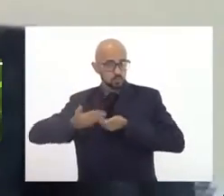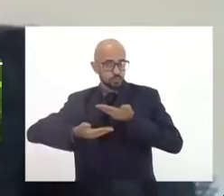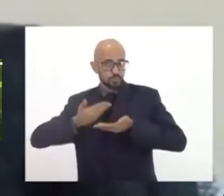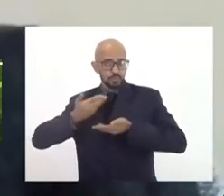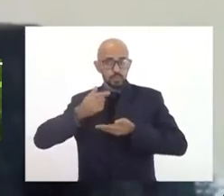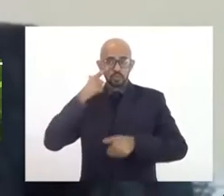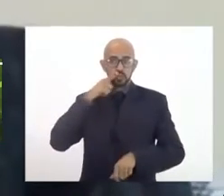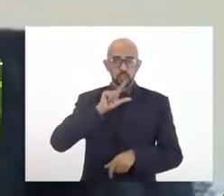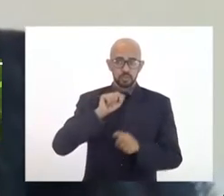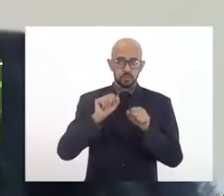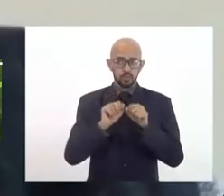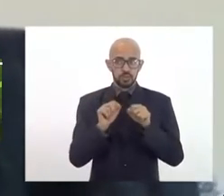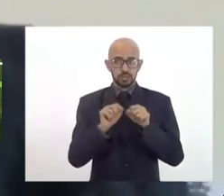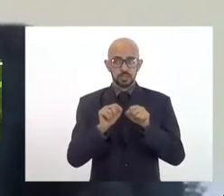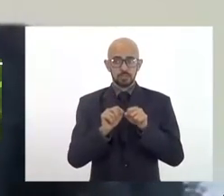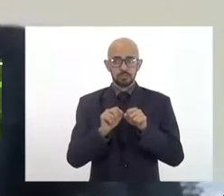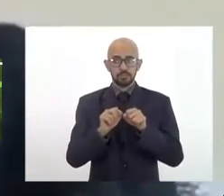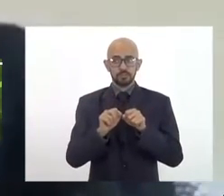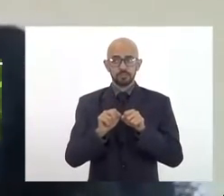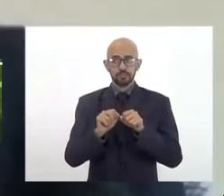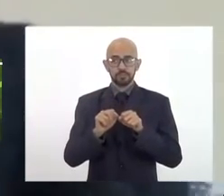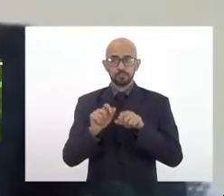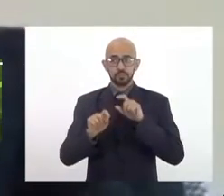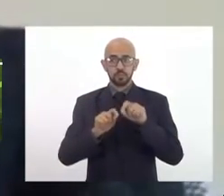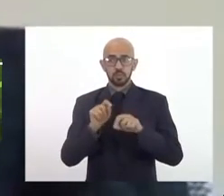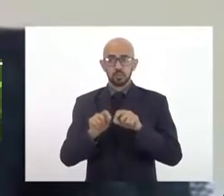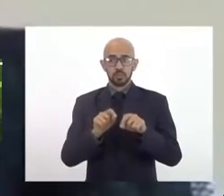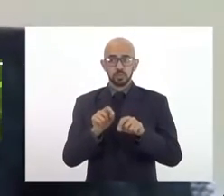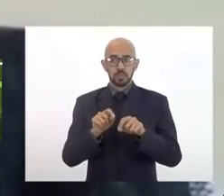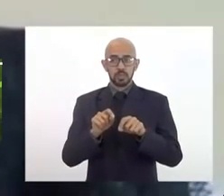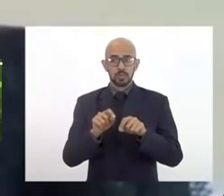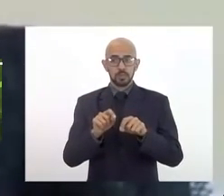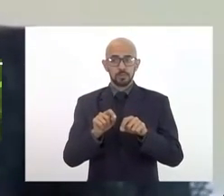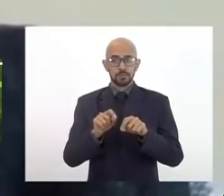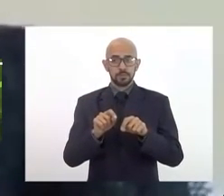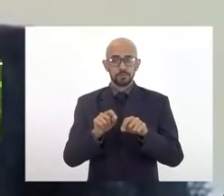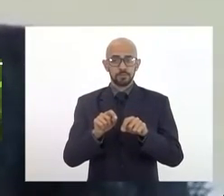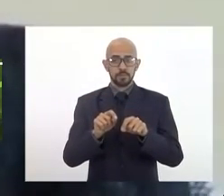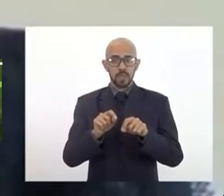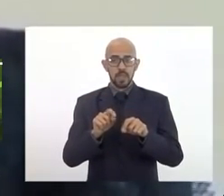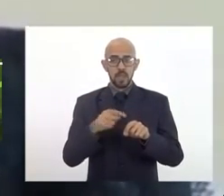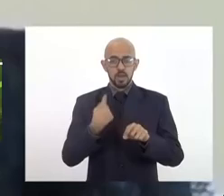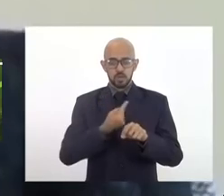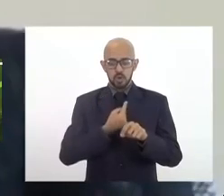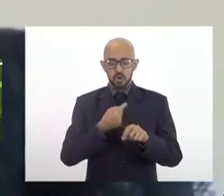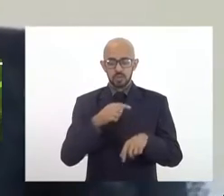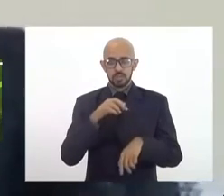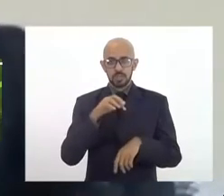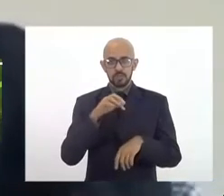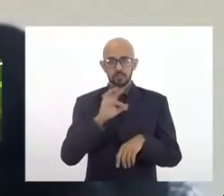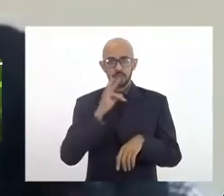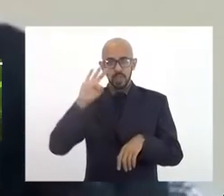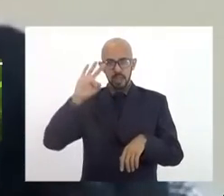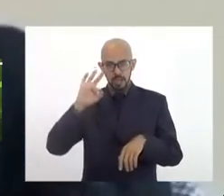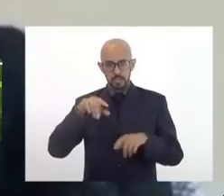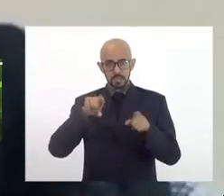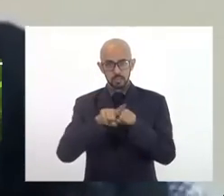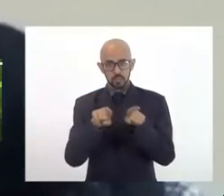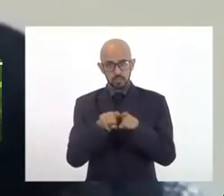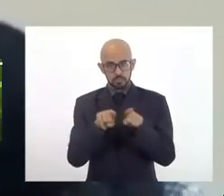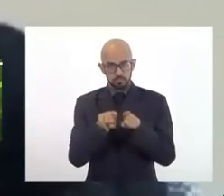isso daí. Tá? E coloco a federação, o nosso quadro técnico, para que a gente